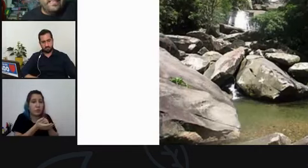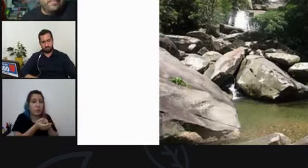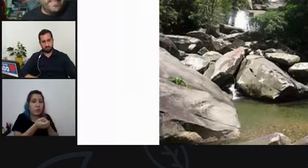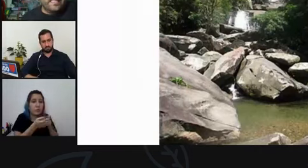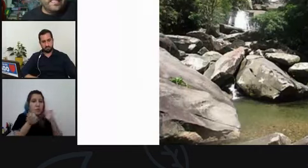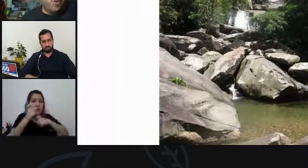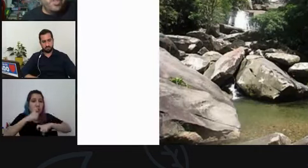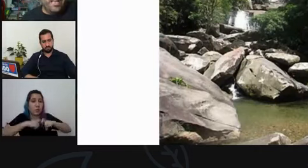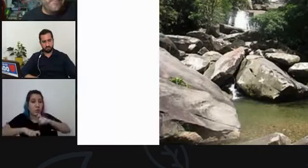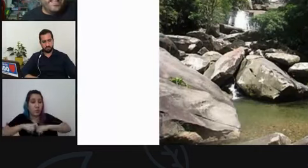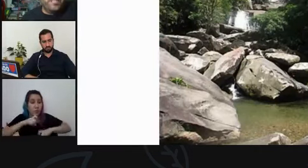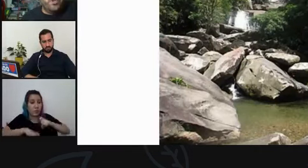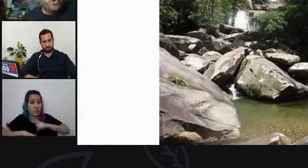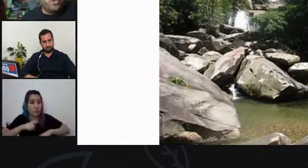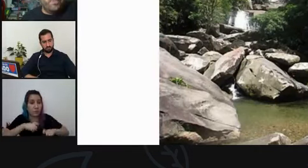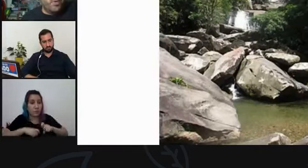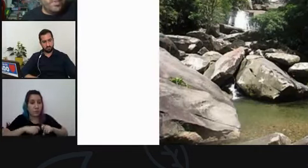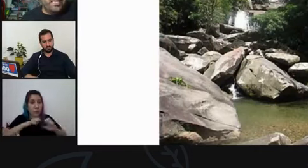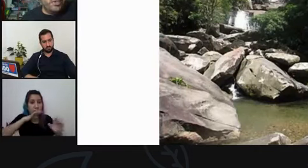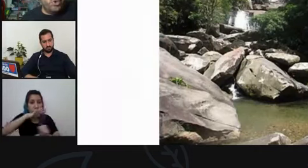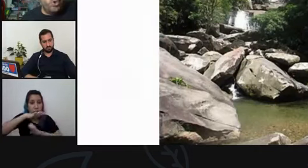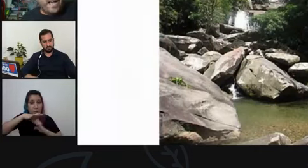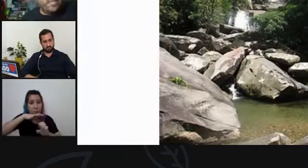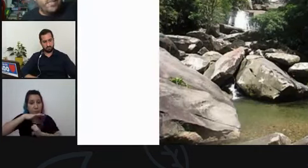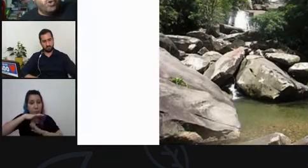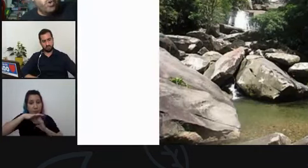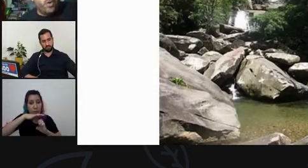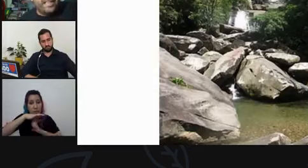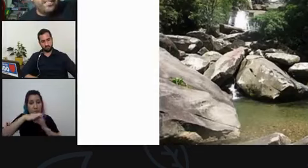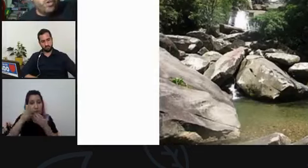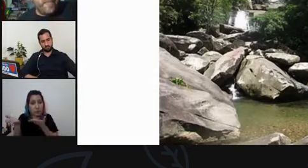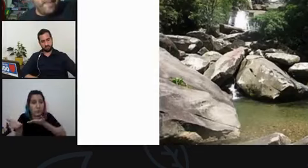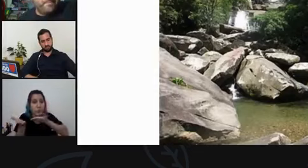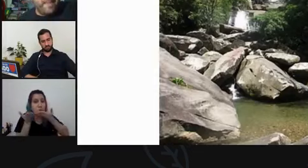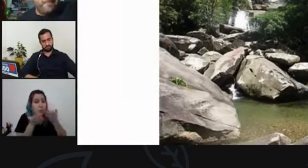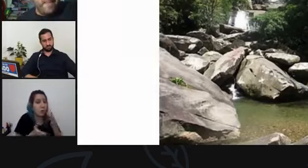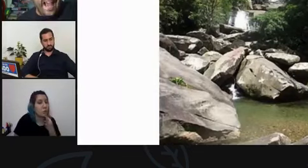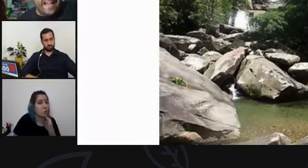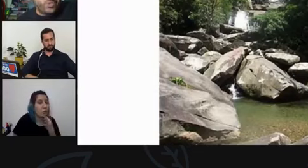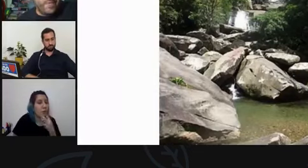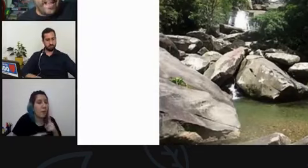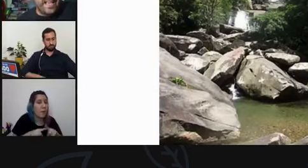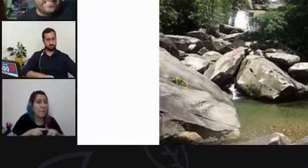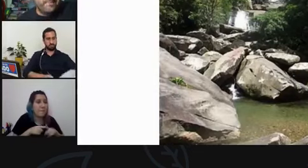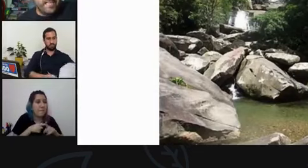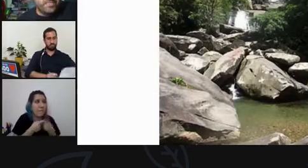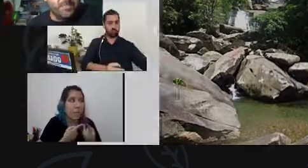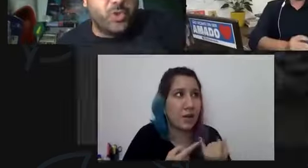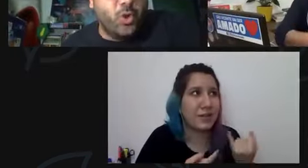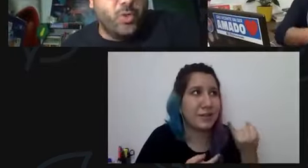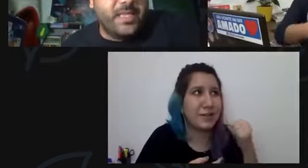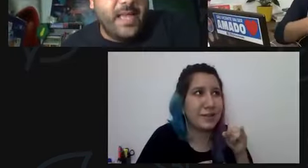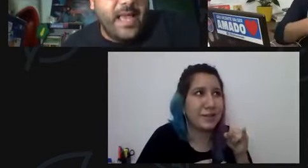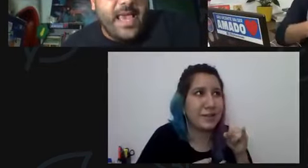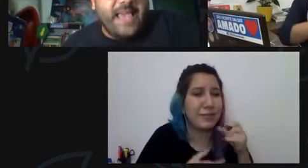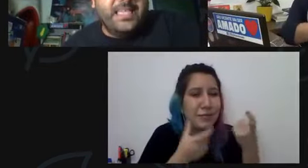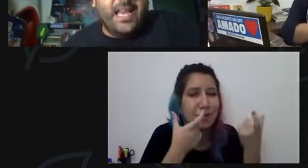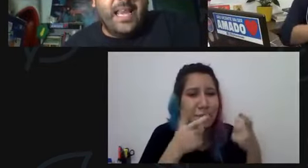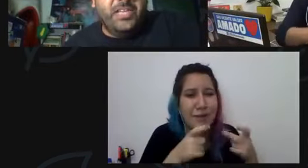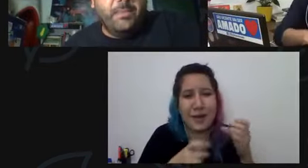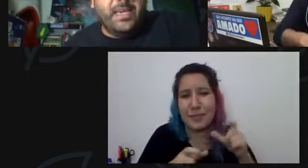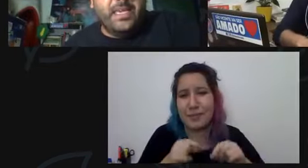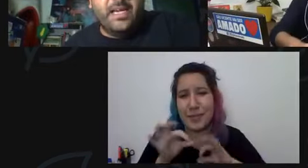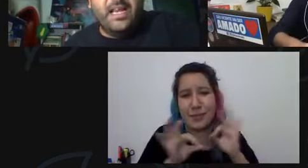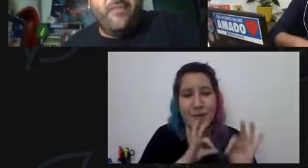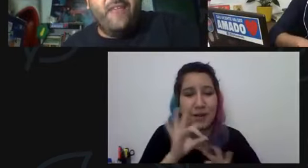as empresas podem levar as pessoas para conhecer os lugares, mas se os lugares não estiverem preparados para receber as pessoas, esse